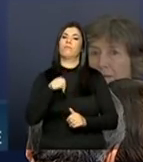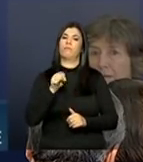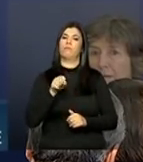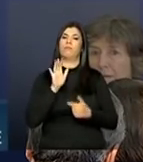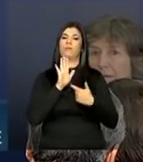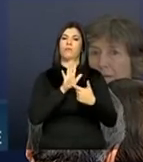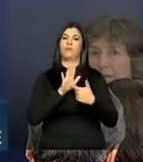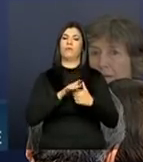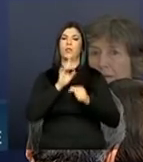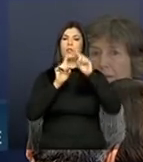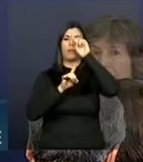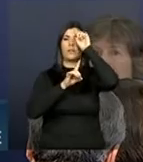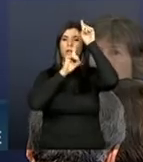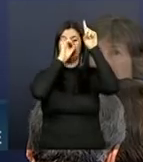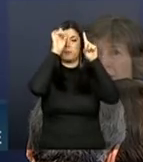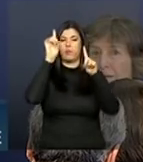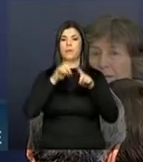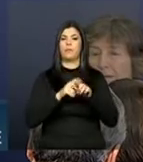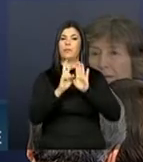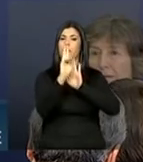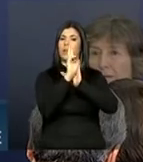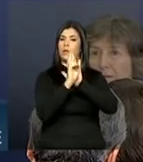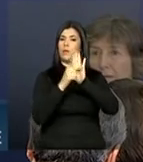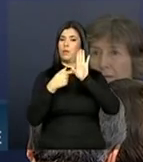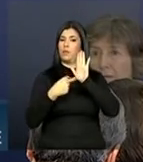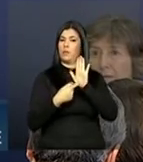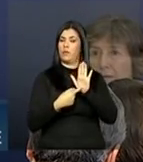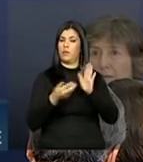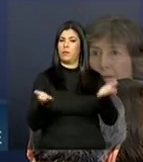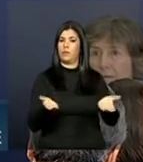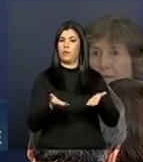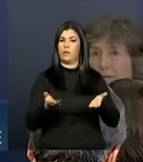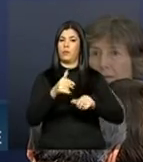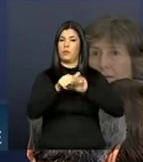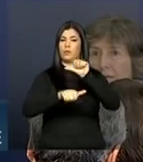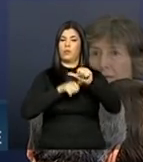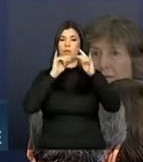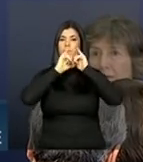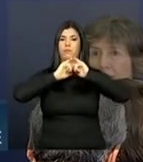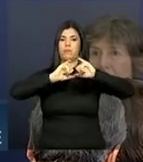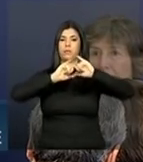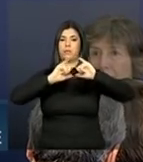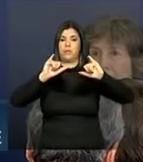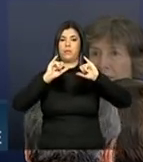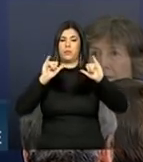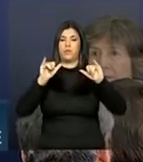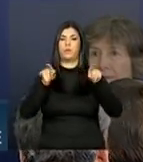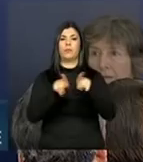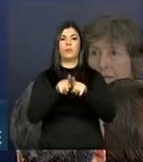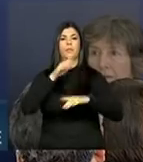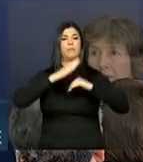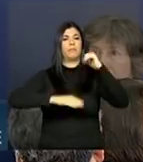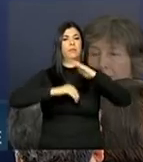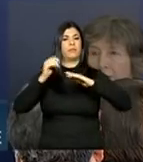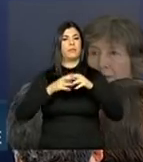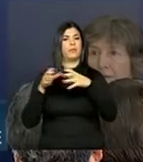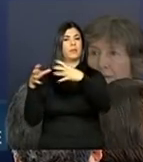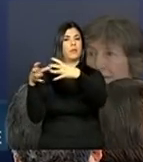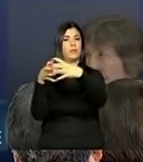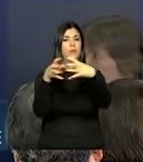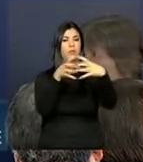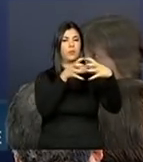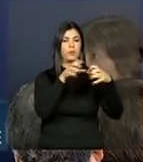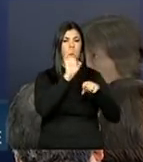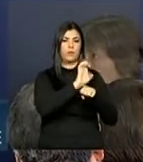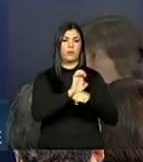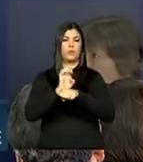a democracia o relatório que hoje se torna público e a atuação das comissões